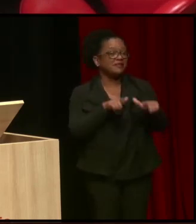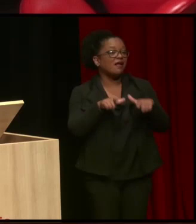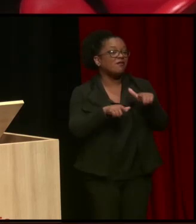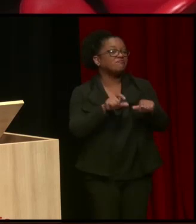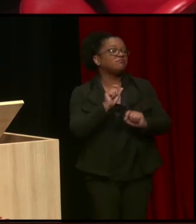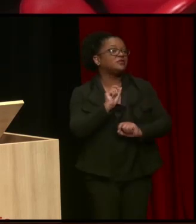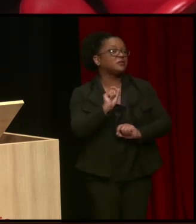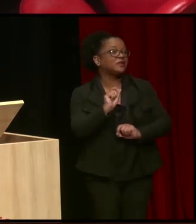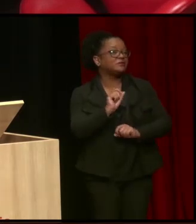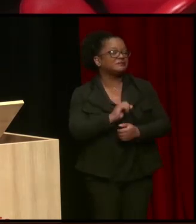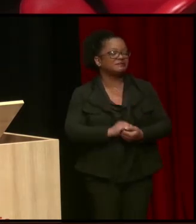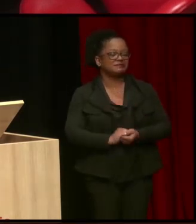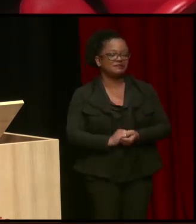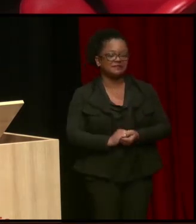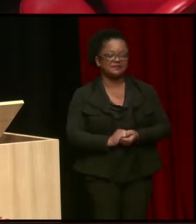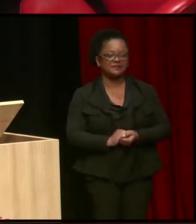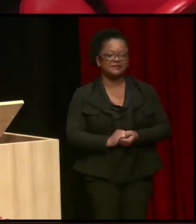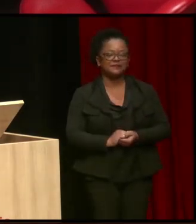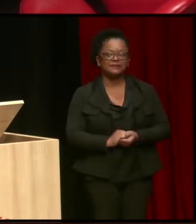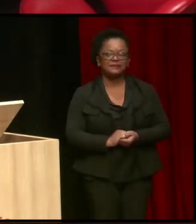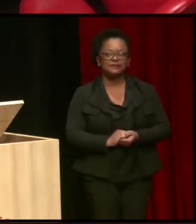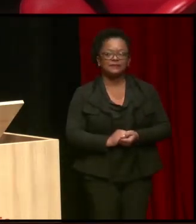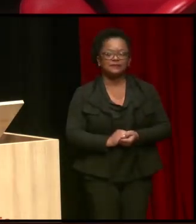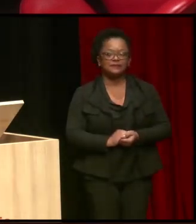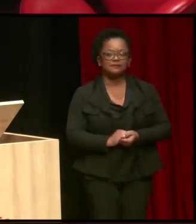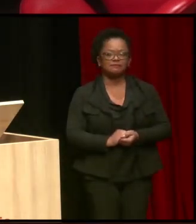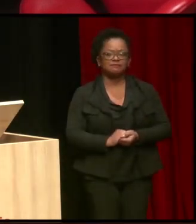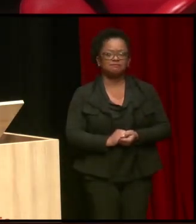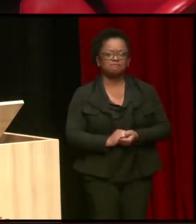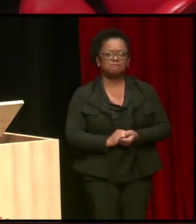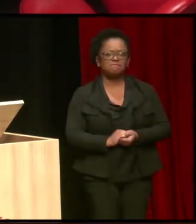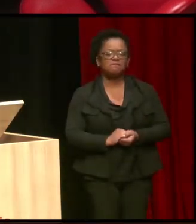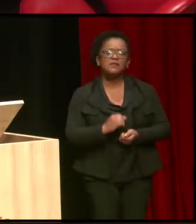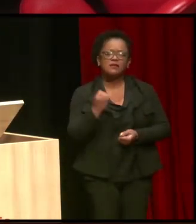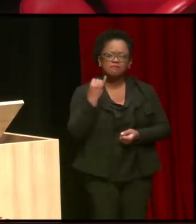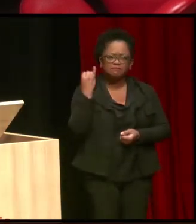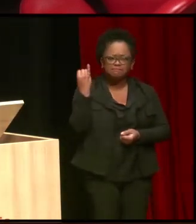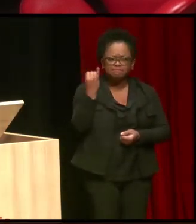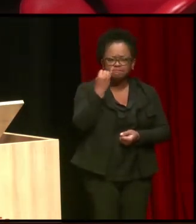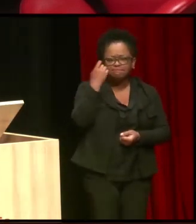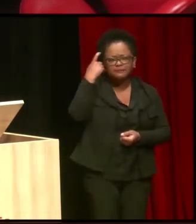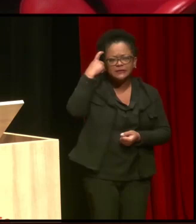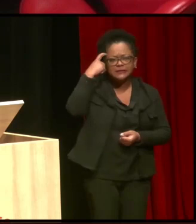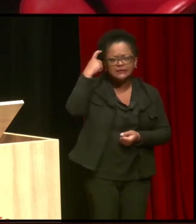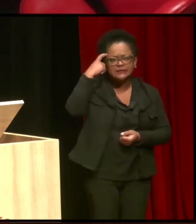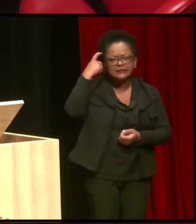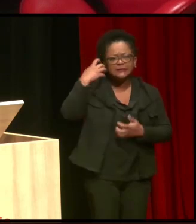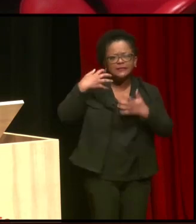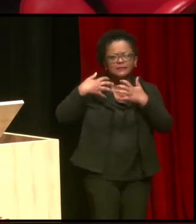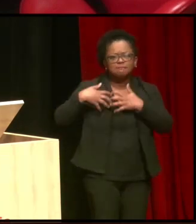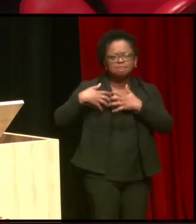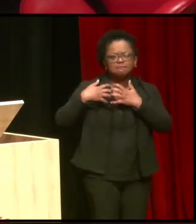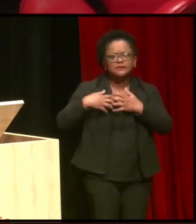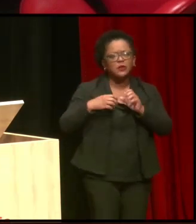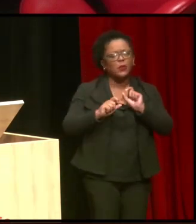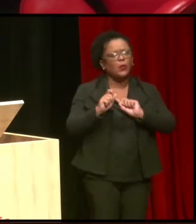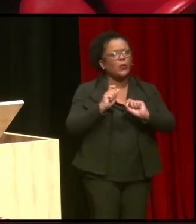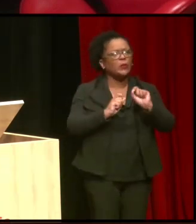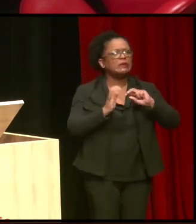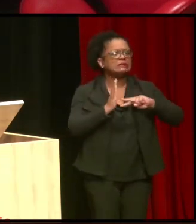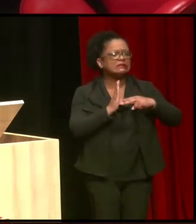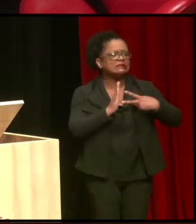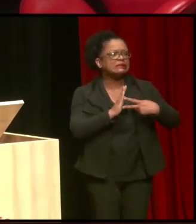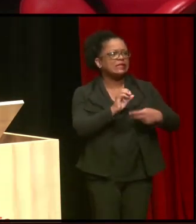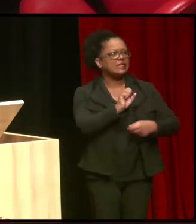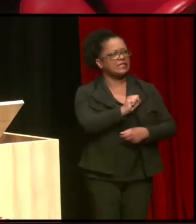Né? Então, é importante a gente entender um pouquinho por que é isso, Sociedade Bíblica, mexe com